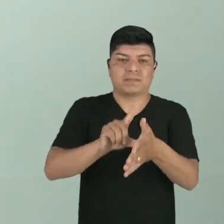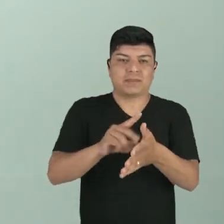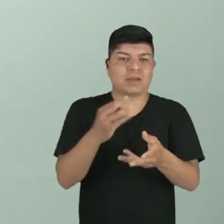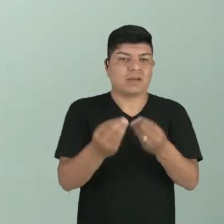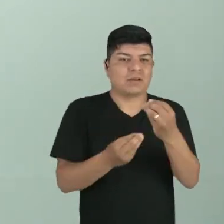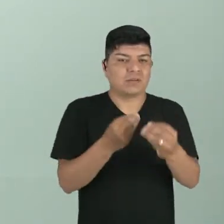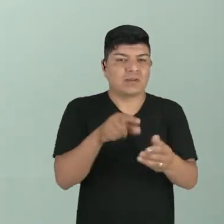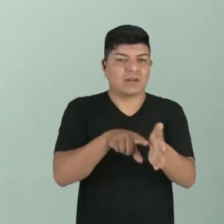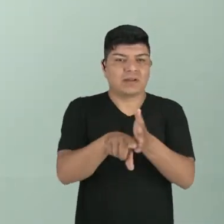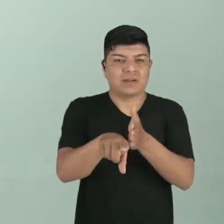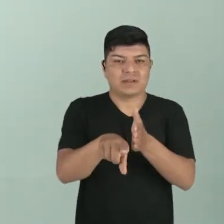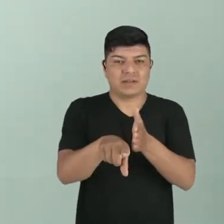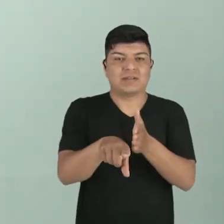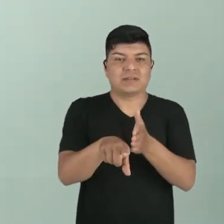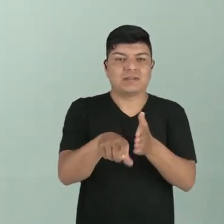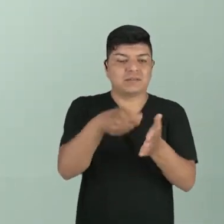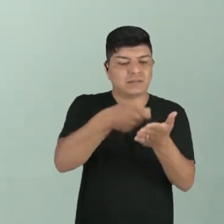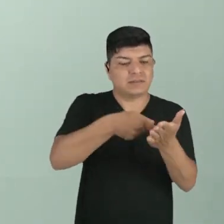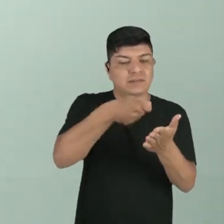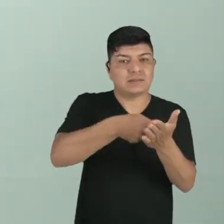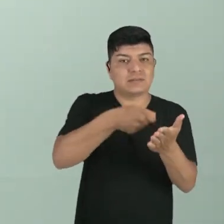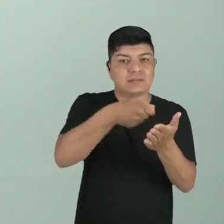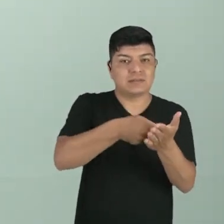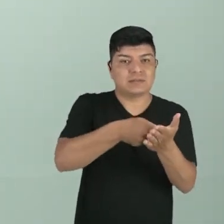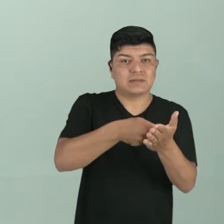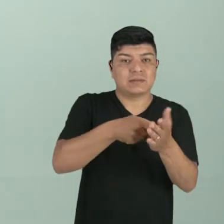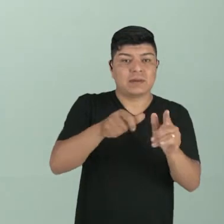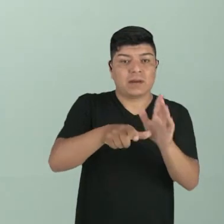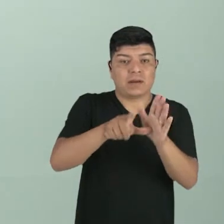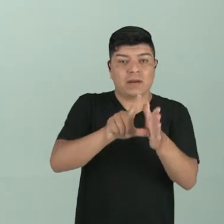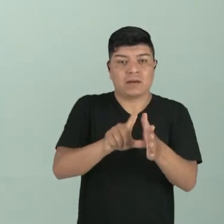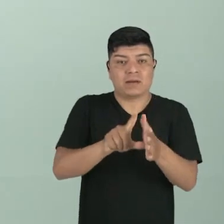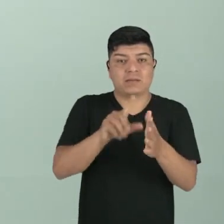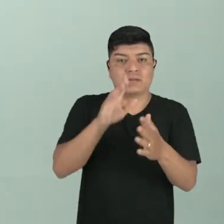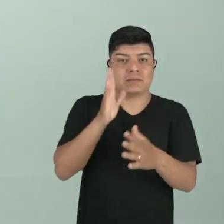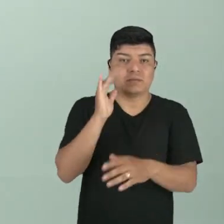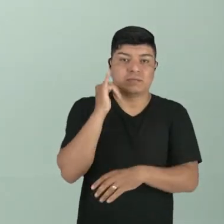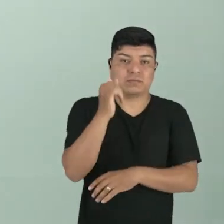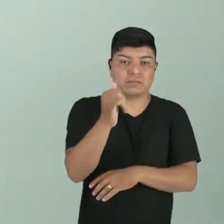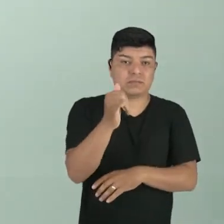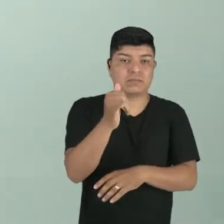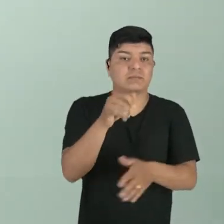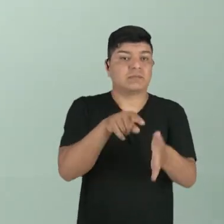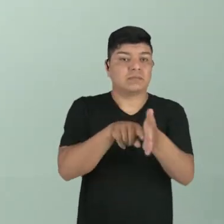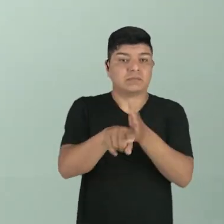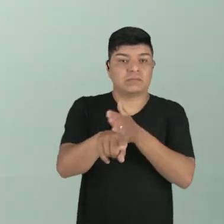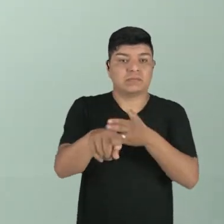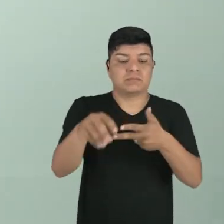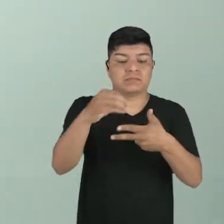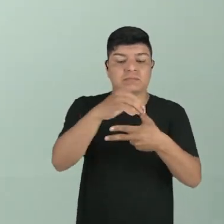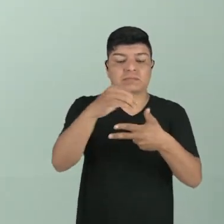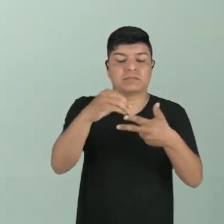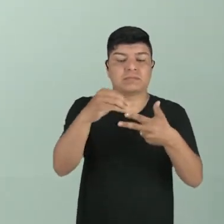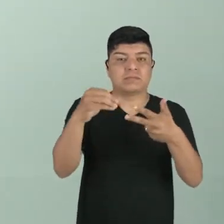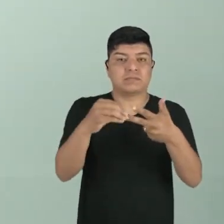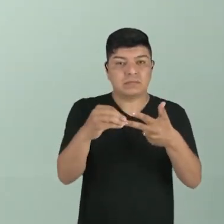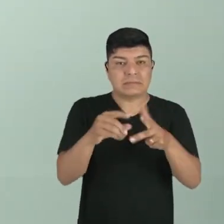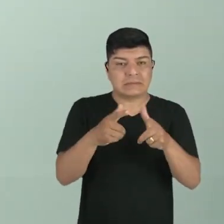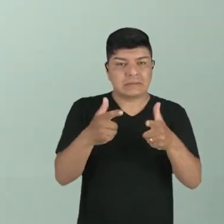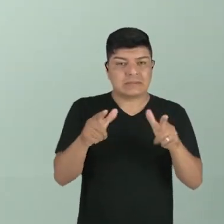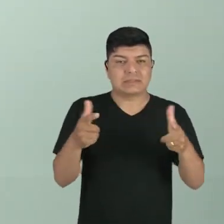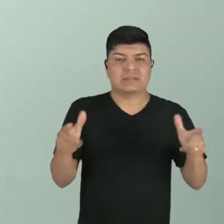vamos ver como é que essas questões são cobradas de ante-mão Jardim outra vocês as questões do Enem elas são